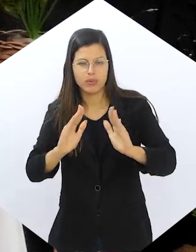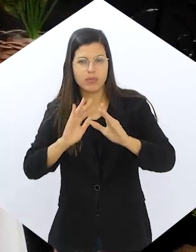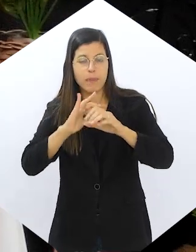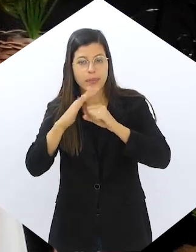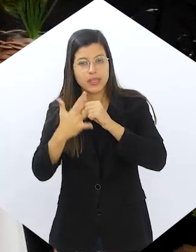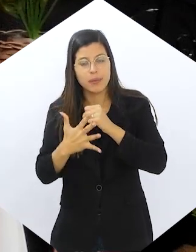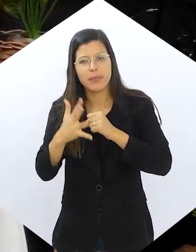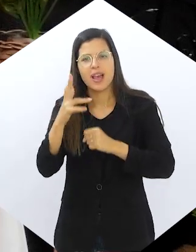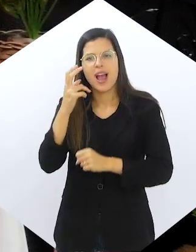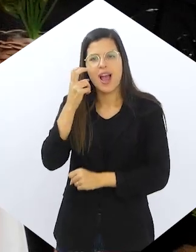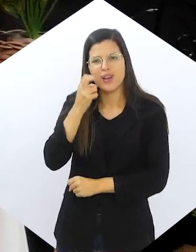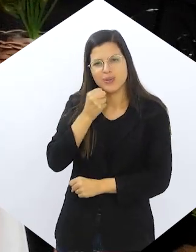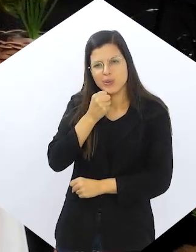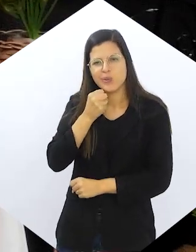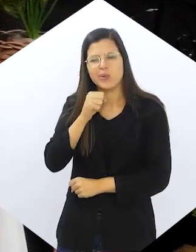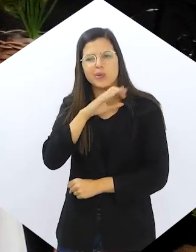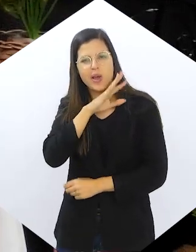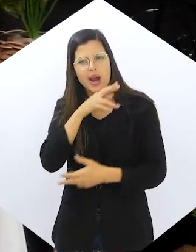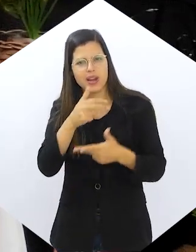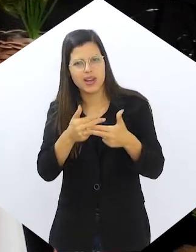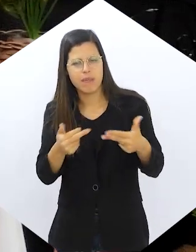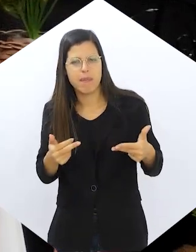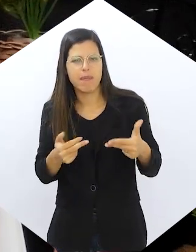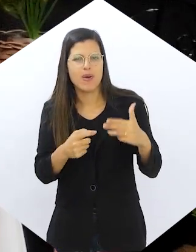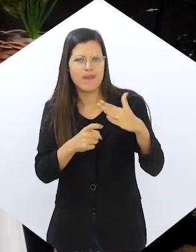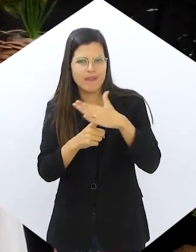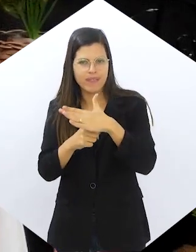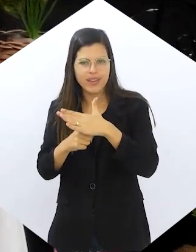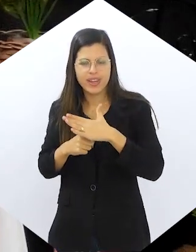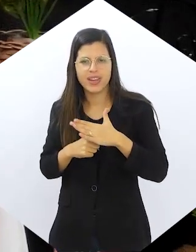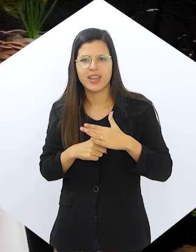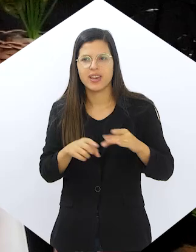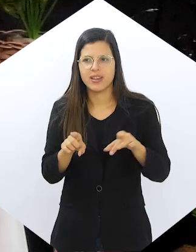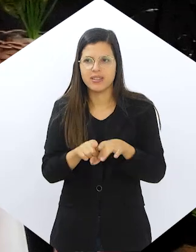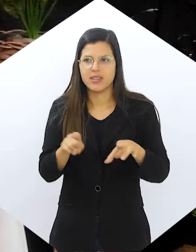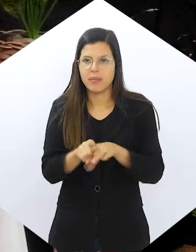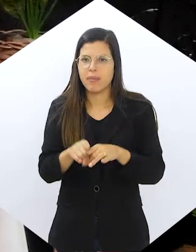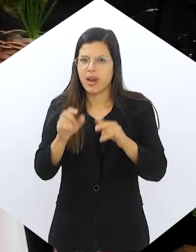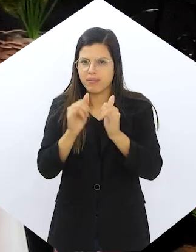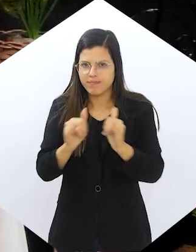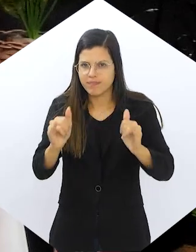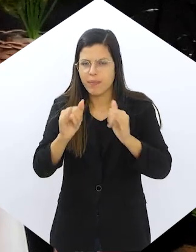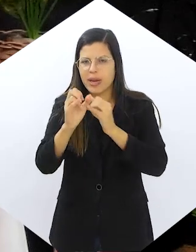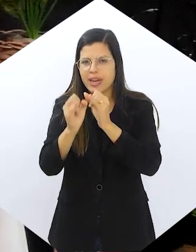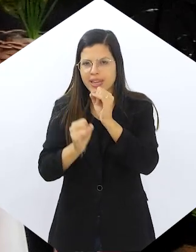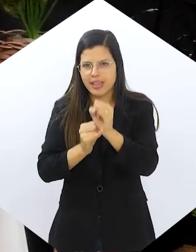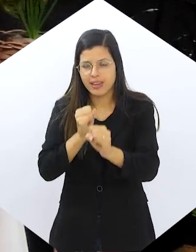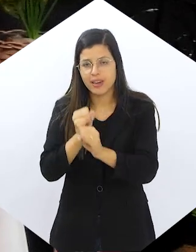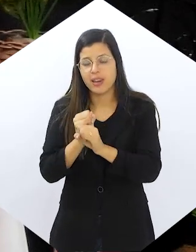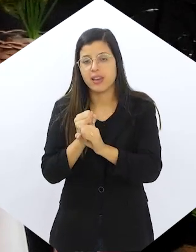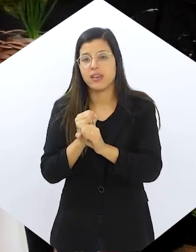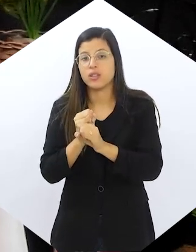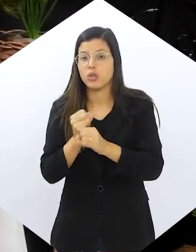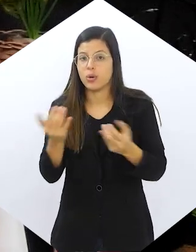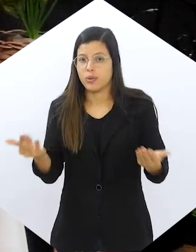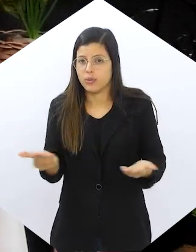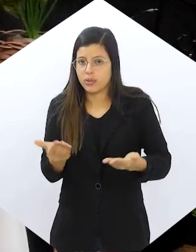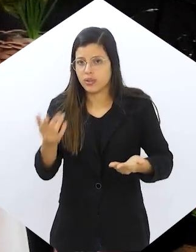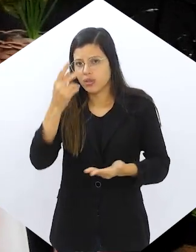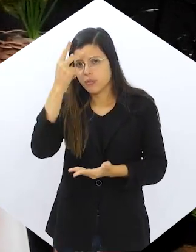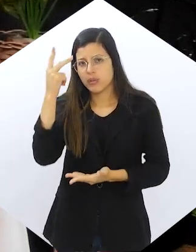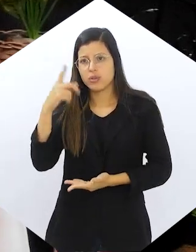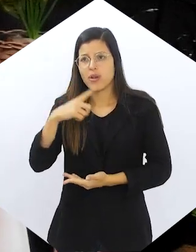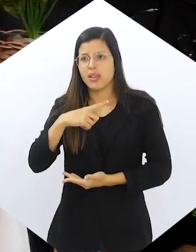né, adotar animais em feirinhas, projetos pela internet, campanhas, né, incentivaram. Então, muito mais